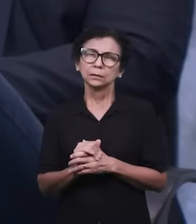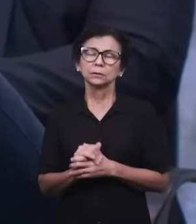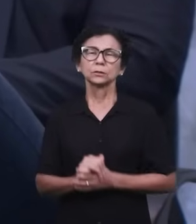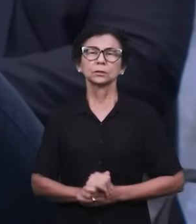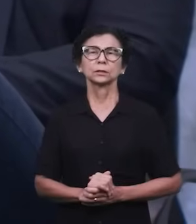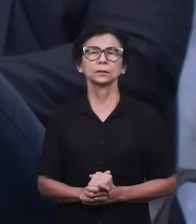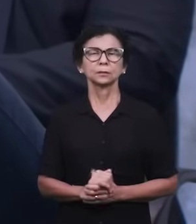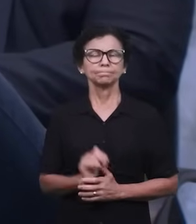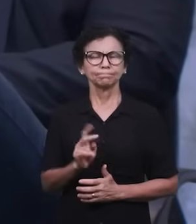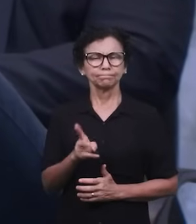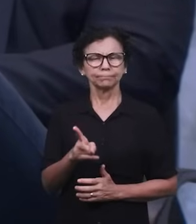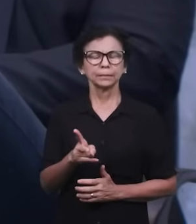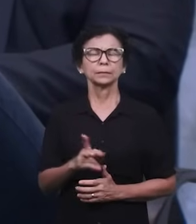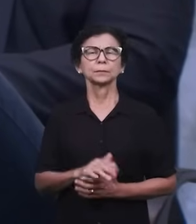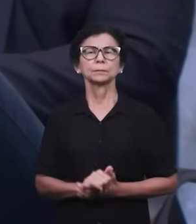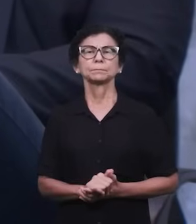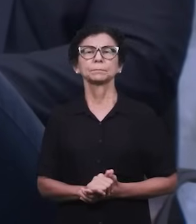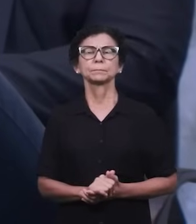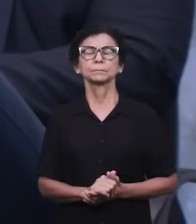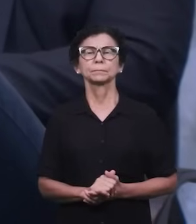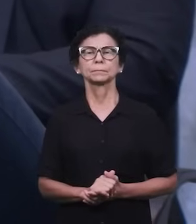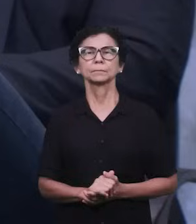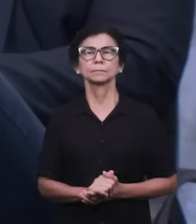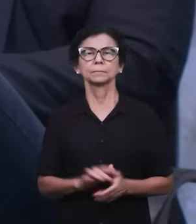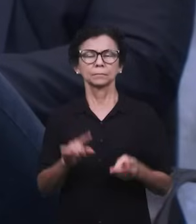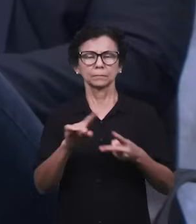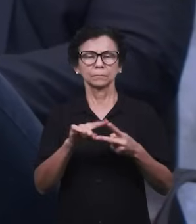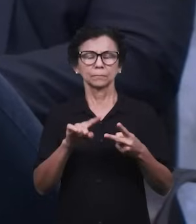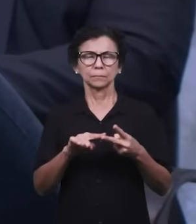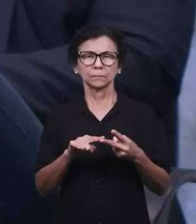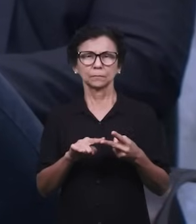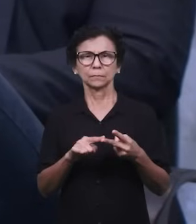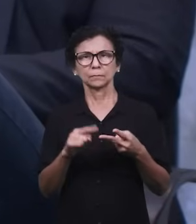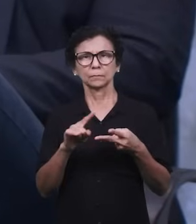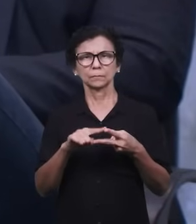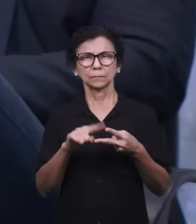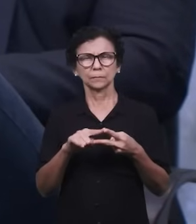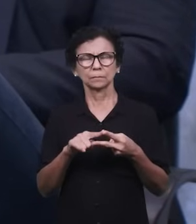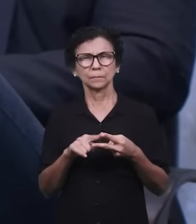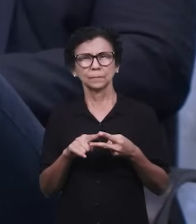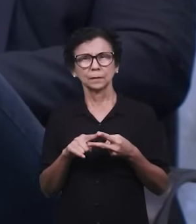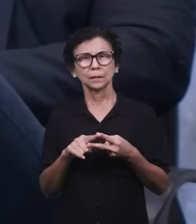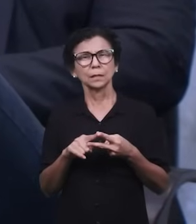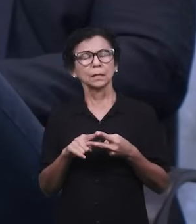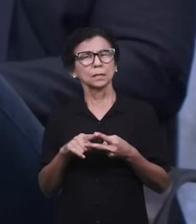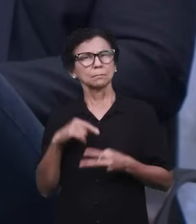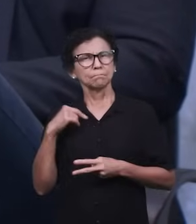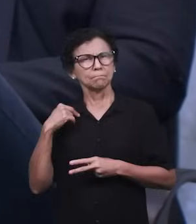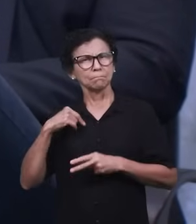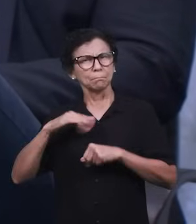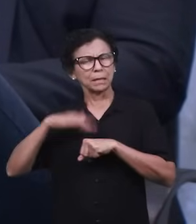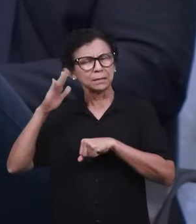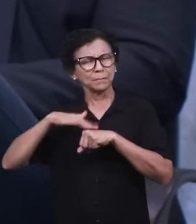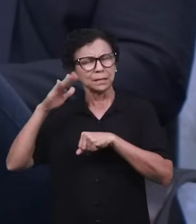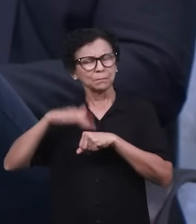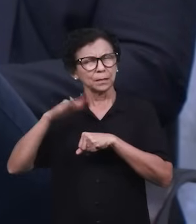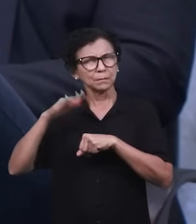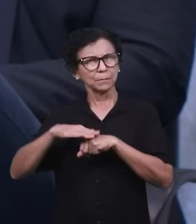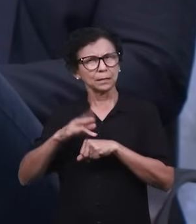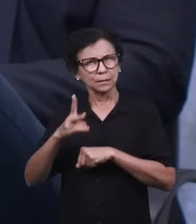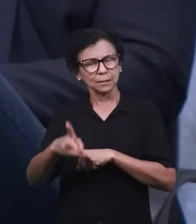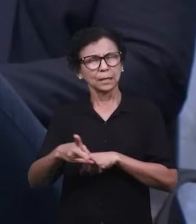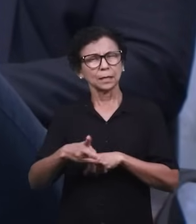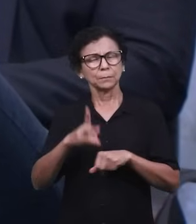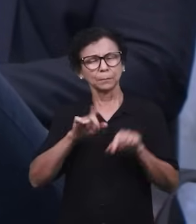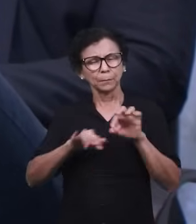assim, né, o senhor usa para despertar muitos, né? Verdade. E uma certa vez o pastor Gideuti falou uma